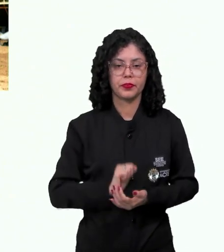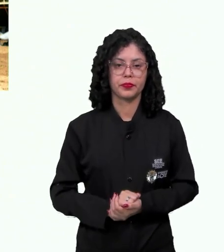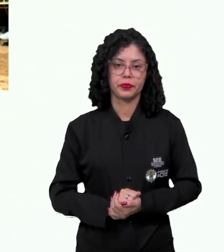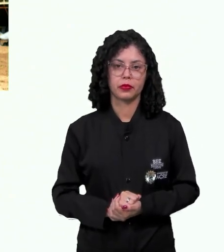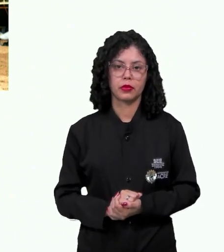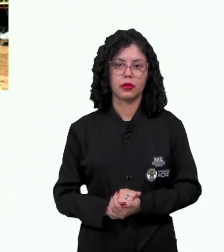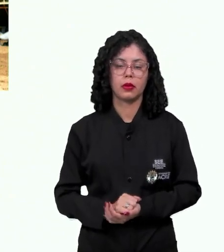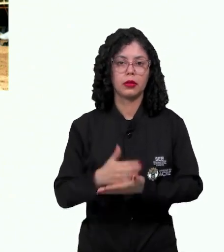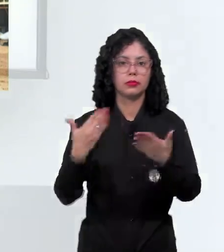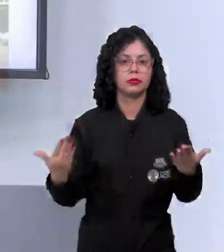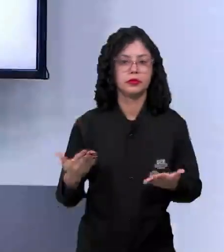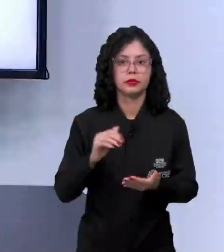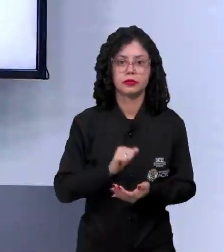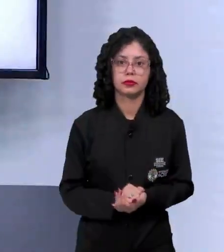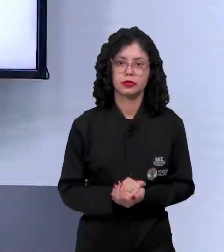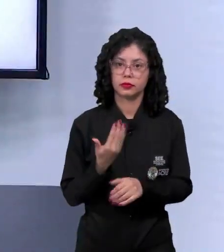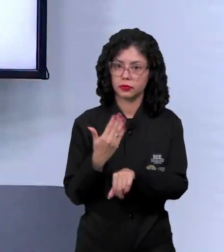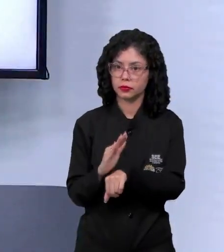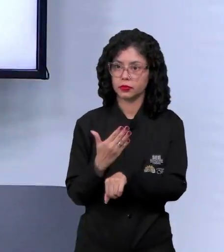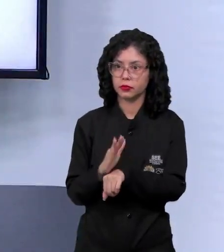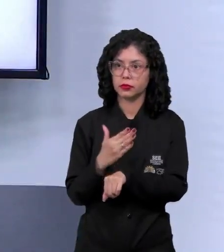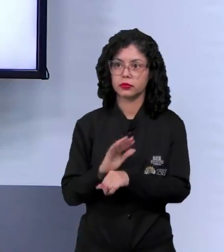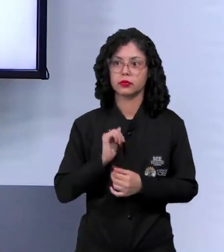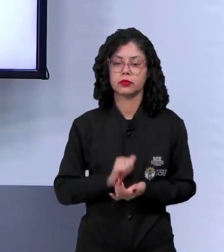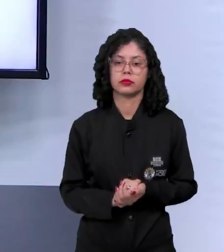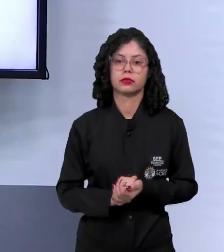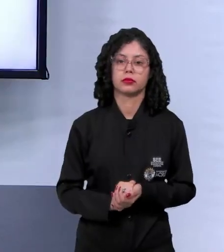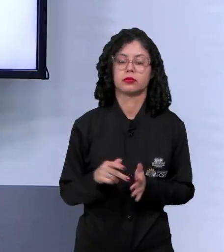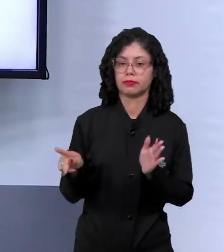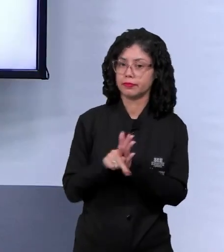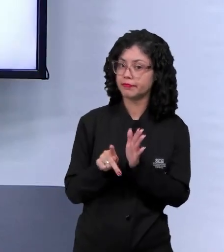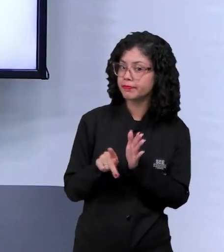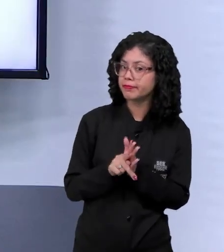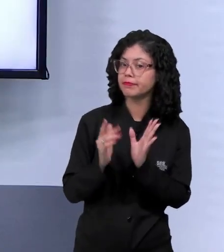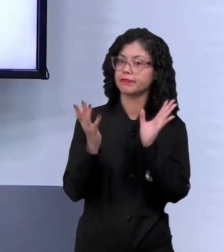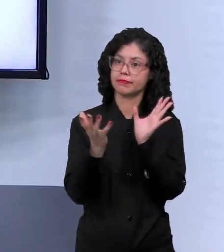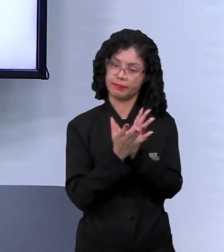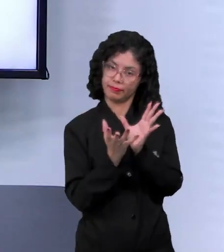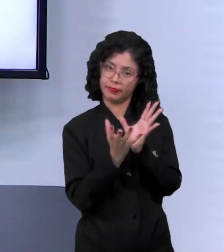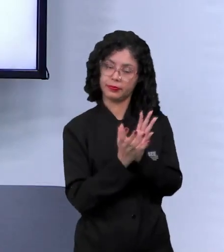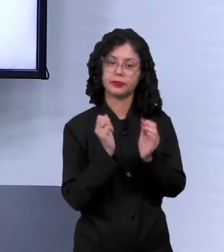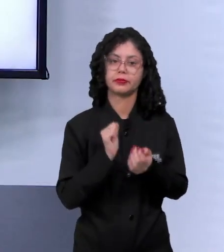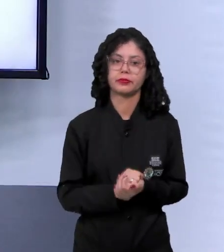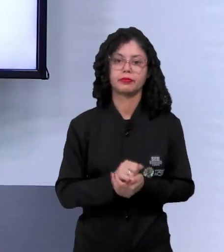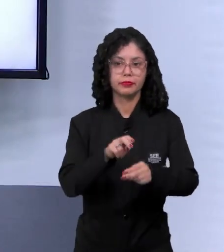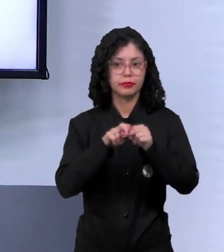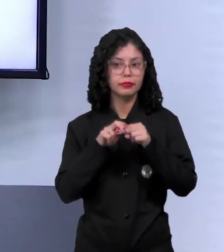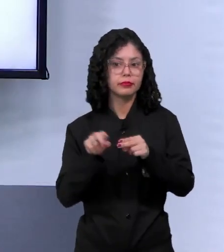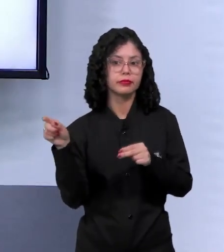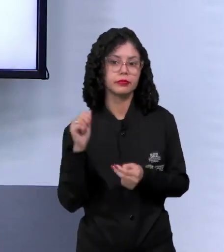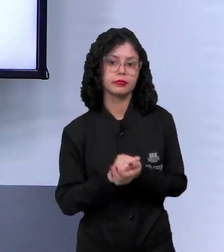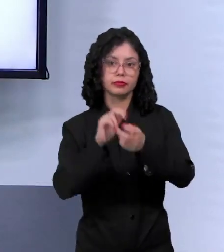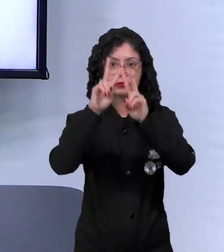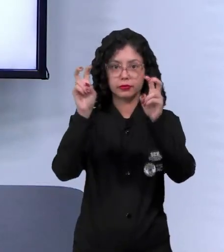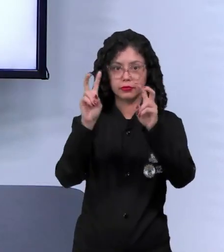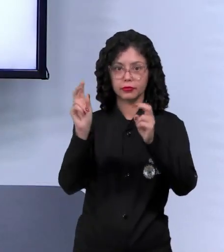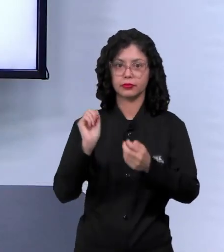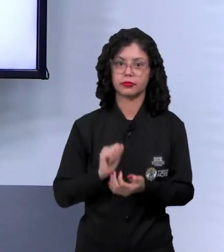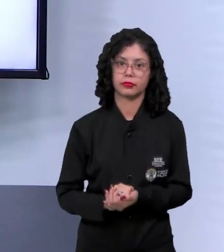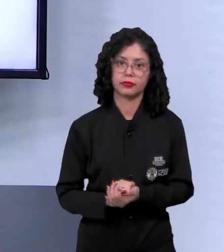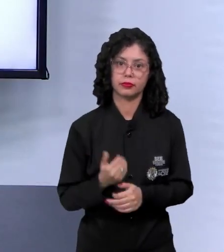certo? Então, essas práticas, elas são de forma coletiva, por isso que o título da aula é o